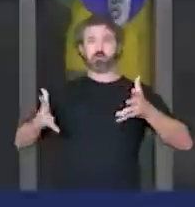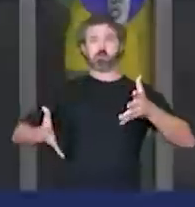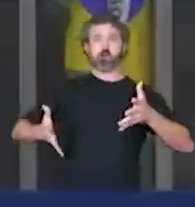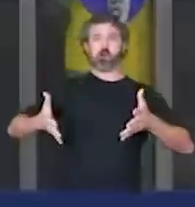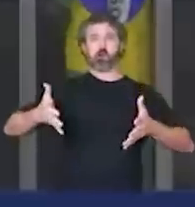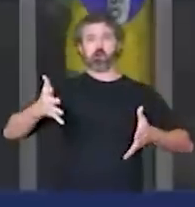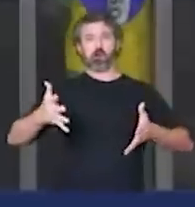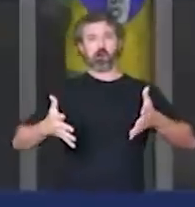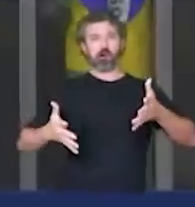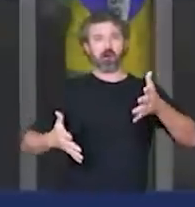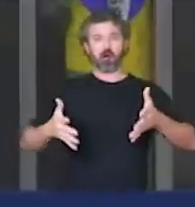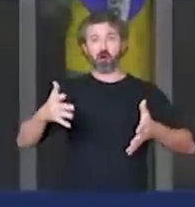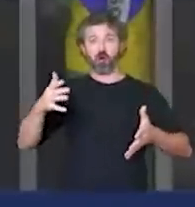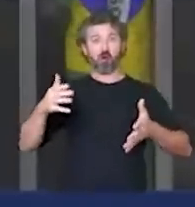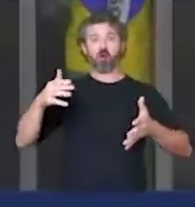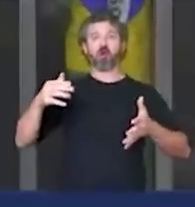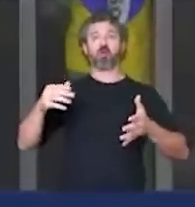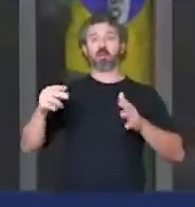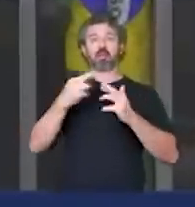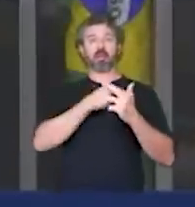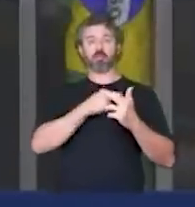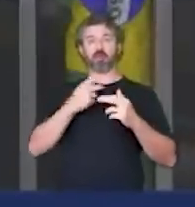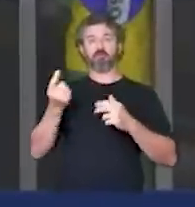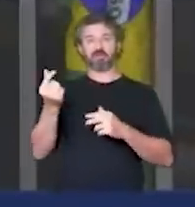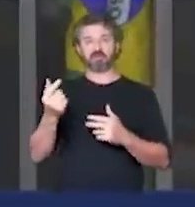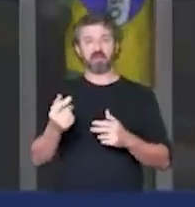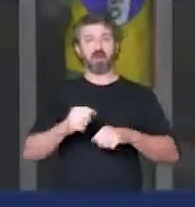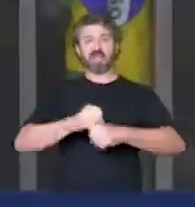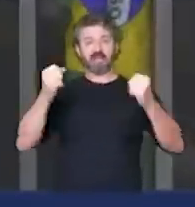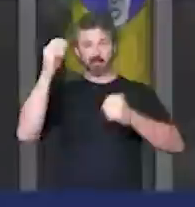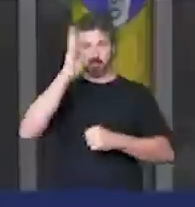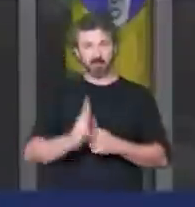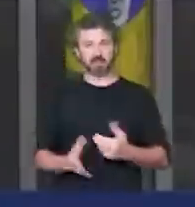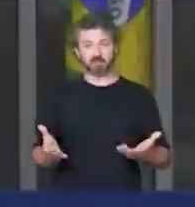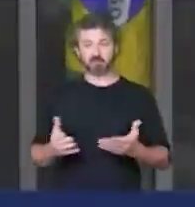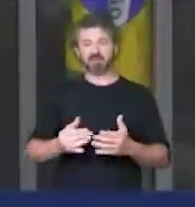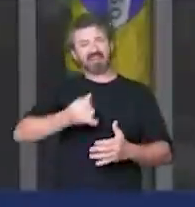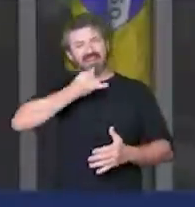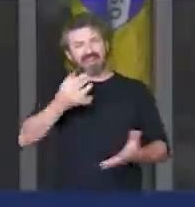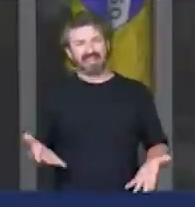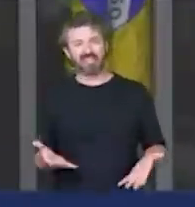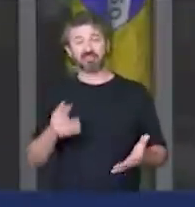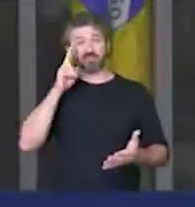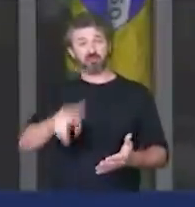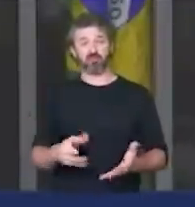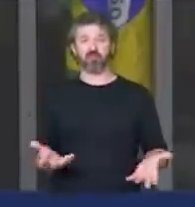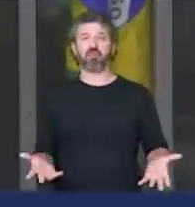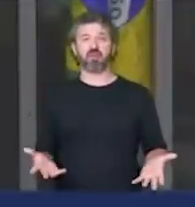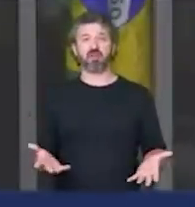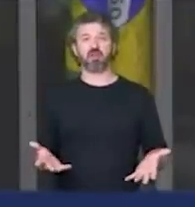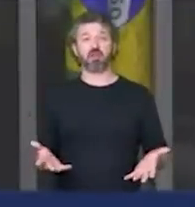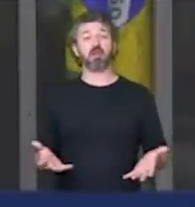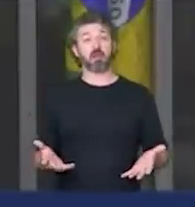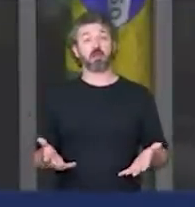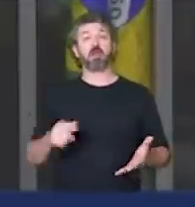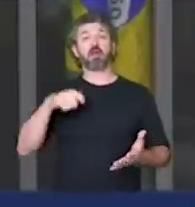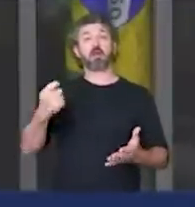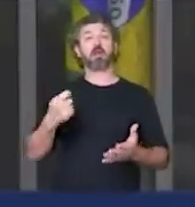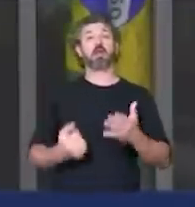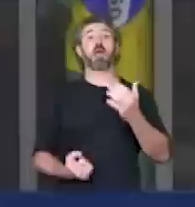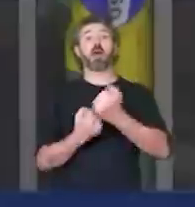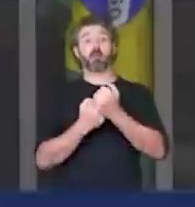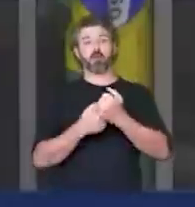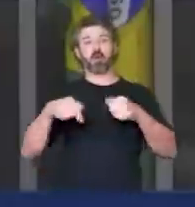da irresponsabilidade fiscal e afunda o país. É assim, uma coisa triste de se ver, lamentável de se ver, e com a chancela